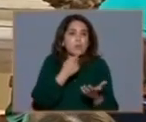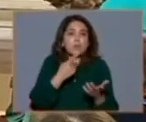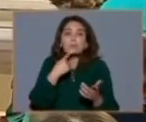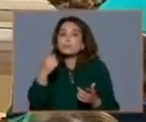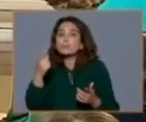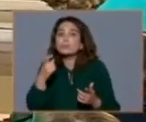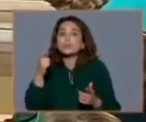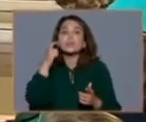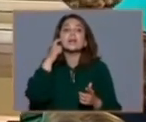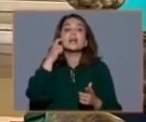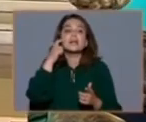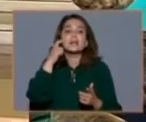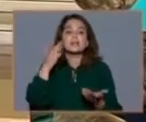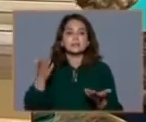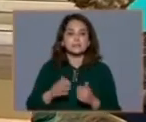quem me tocou?